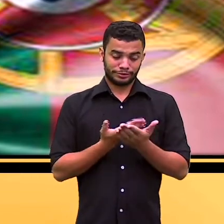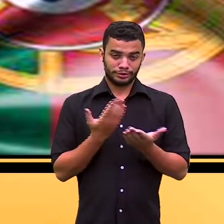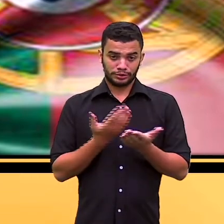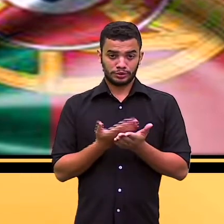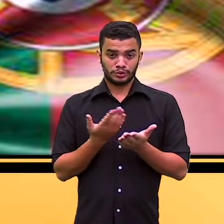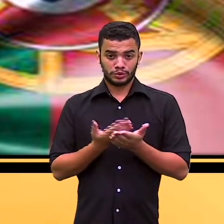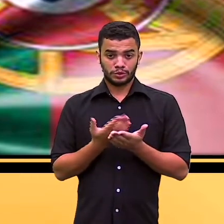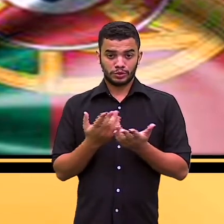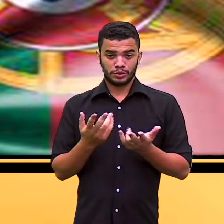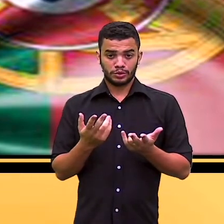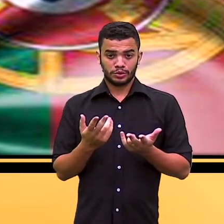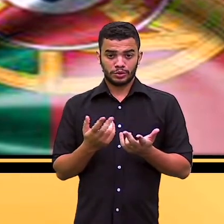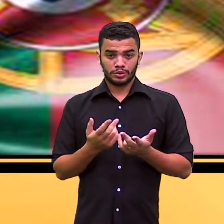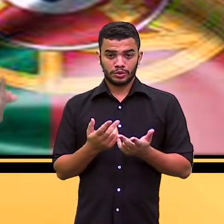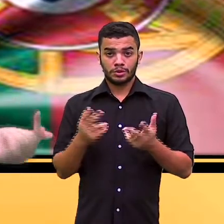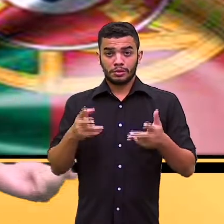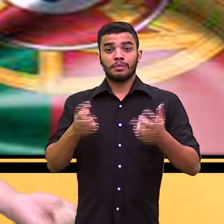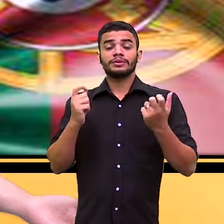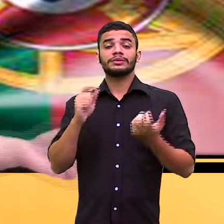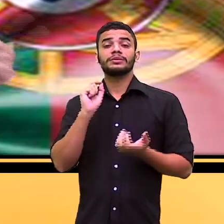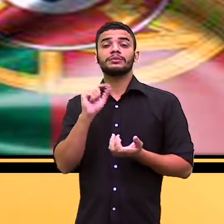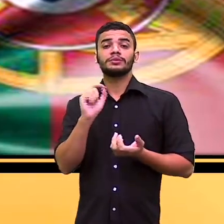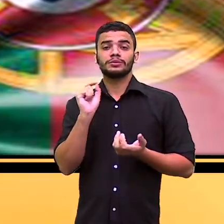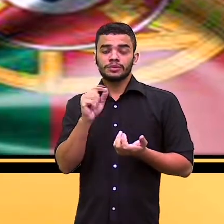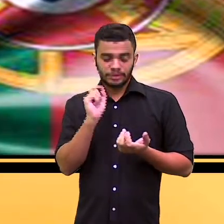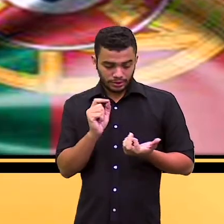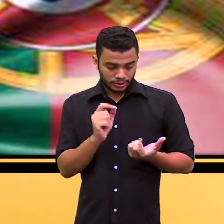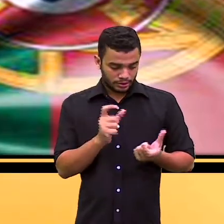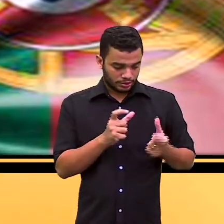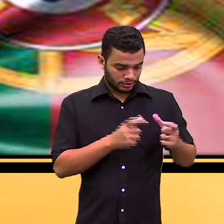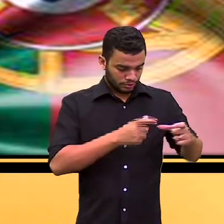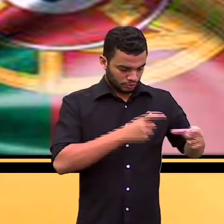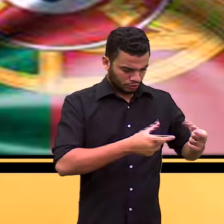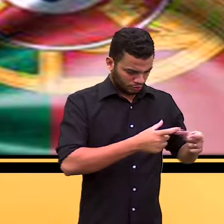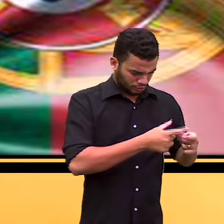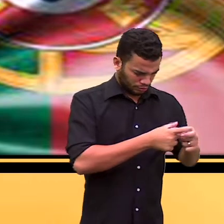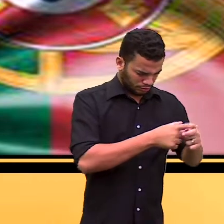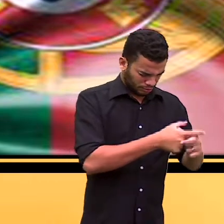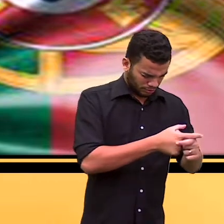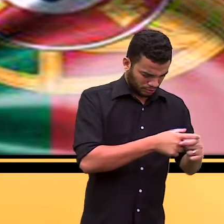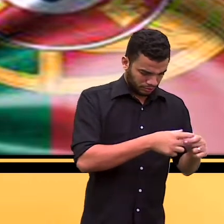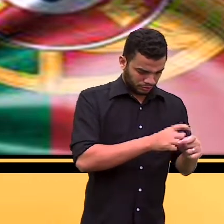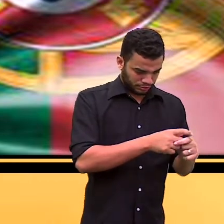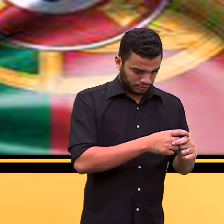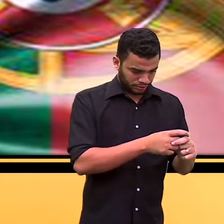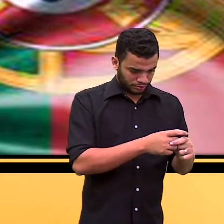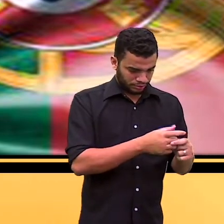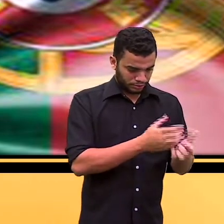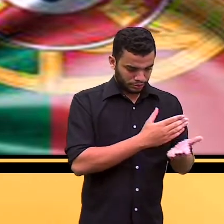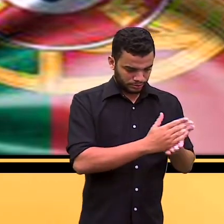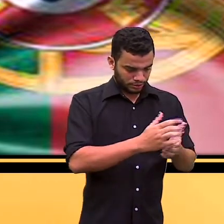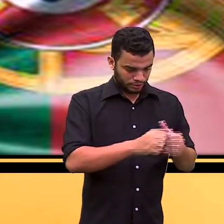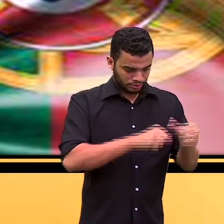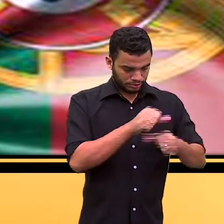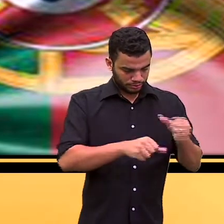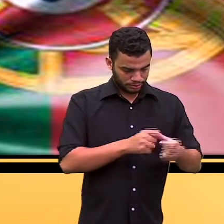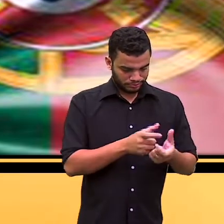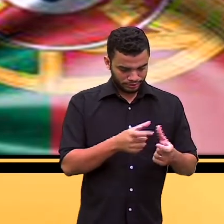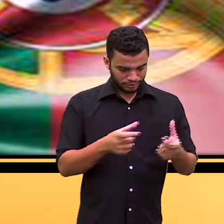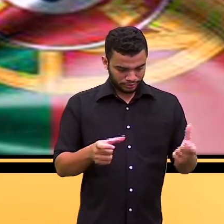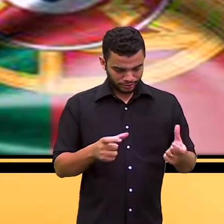transformação de arraiais até se tornar vilas. Os problemas que ocasionaram,